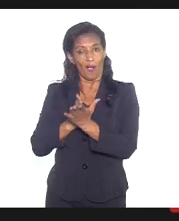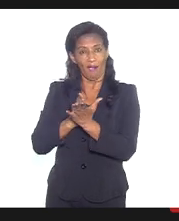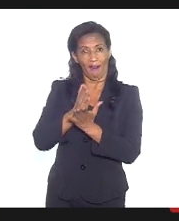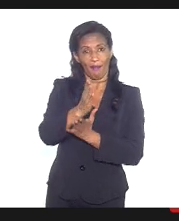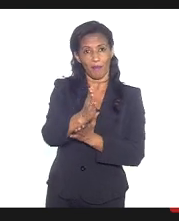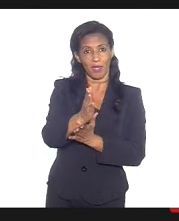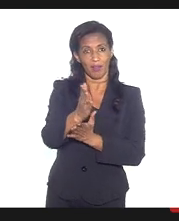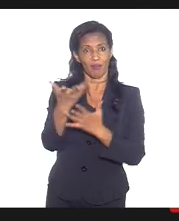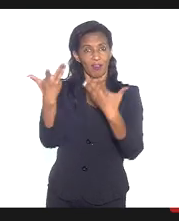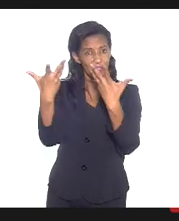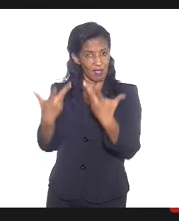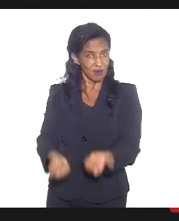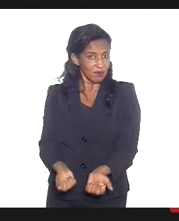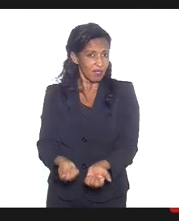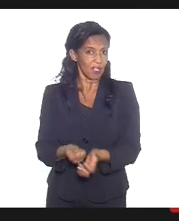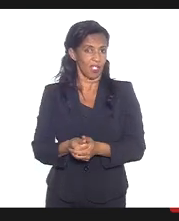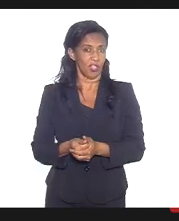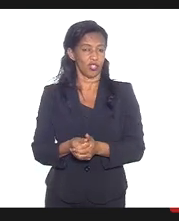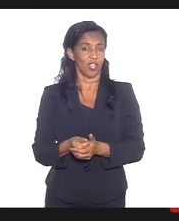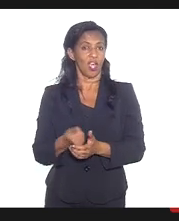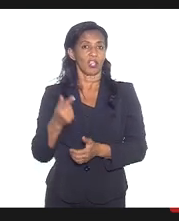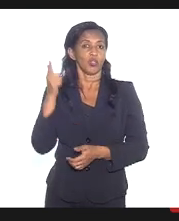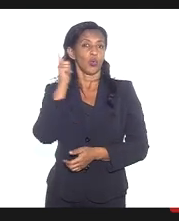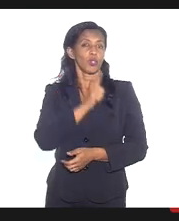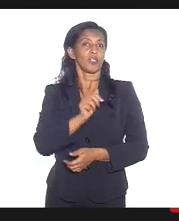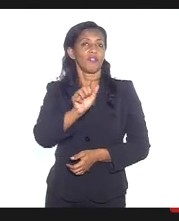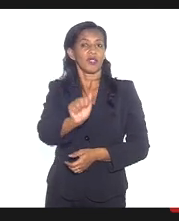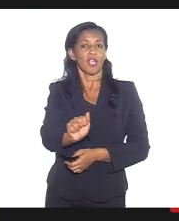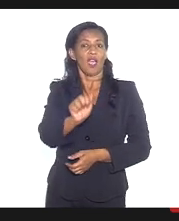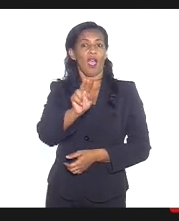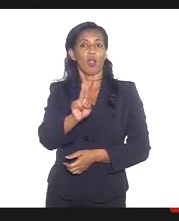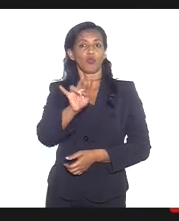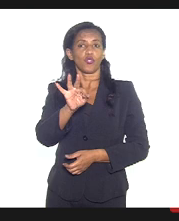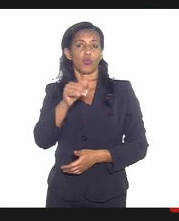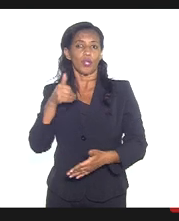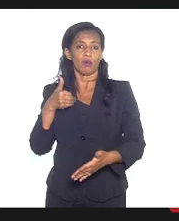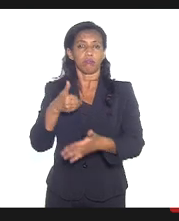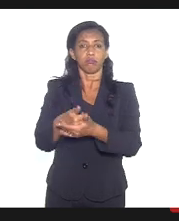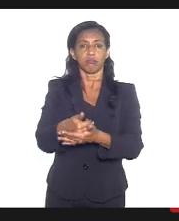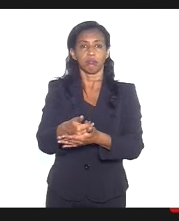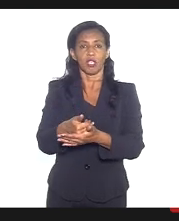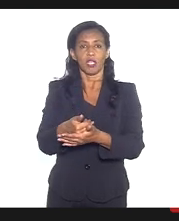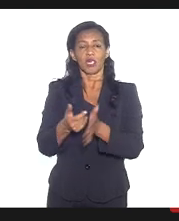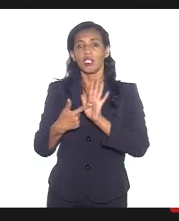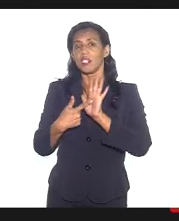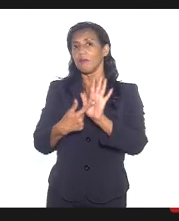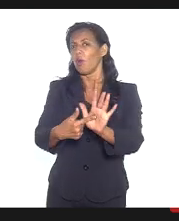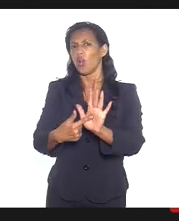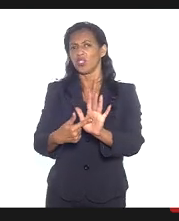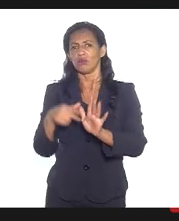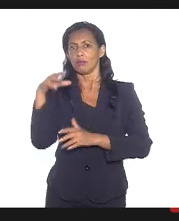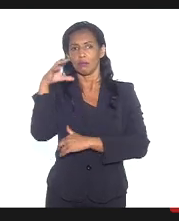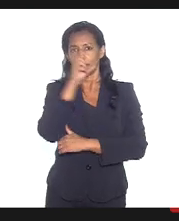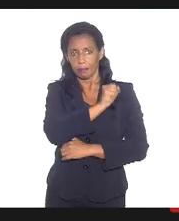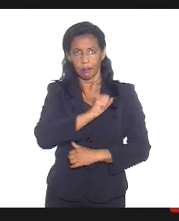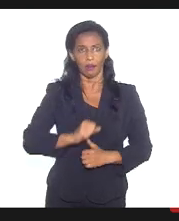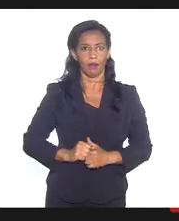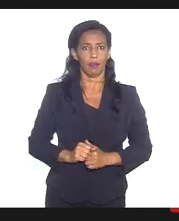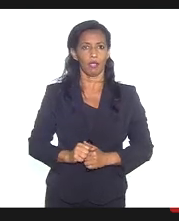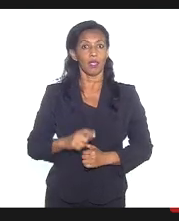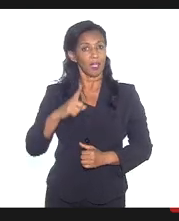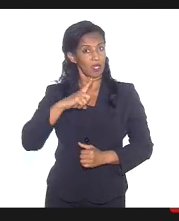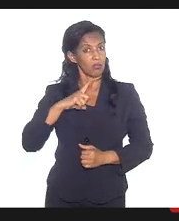faça uma auditoria prévia, vou dizer assim, algo que sinalize indícios, né? E isso tem